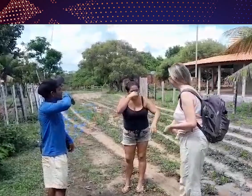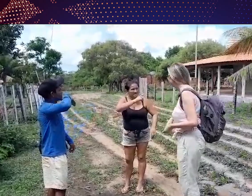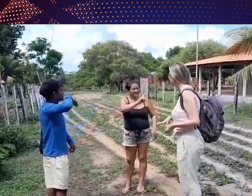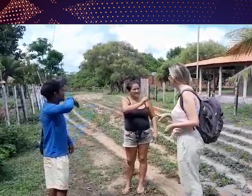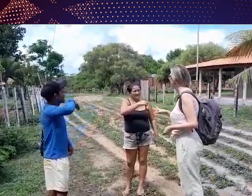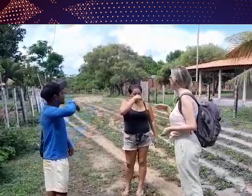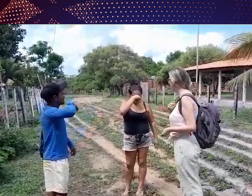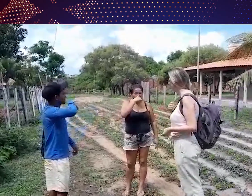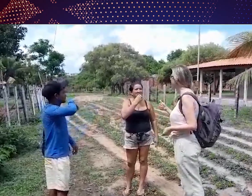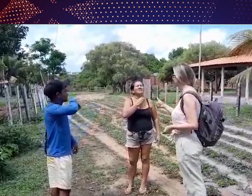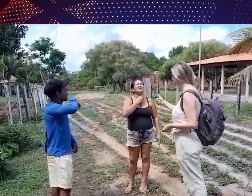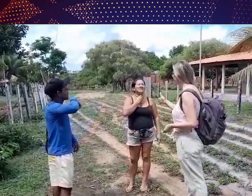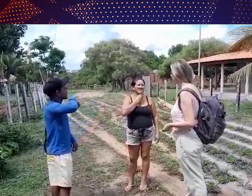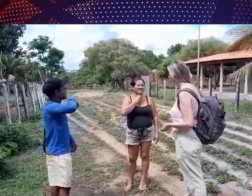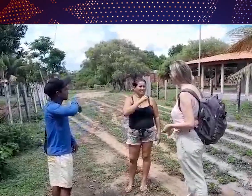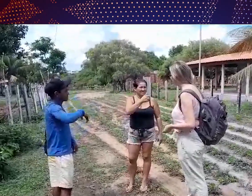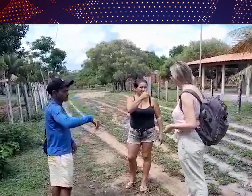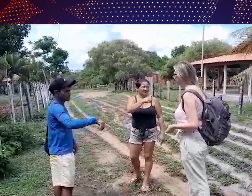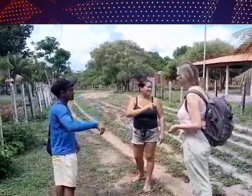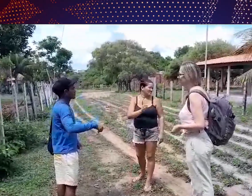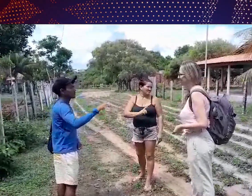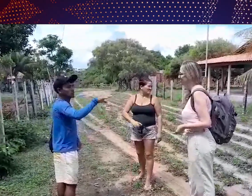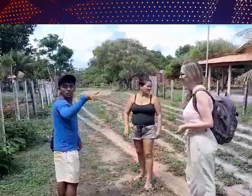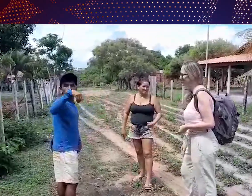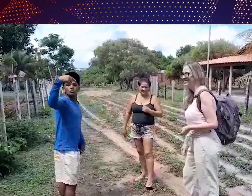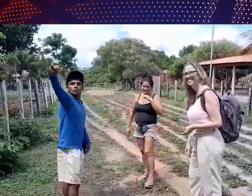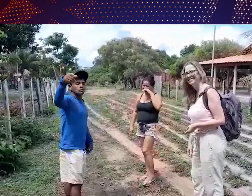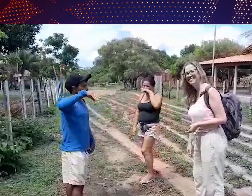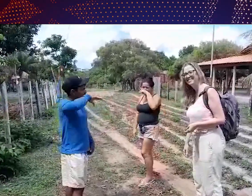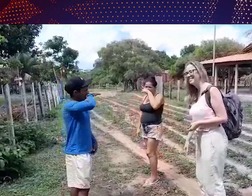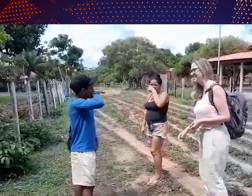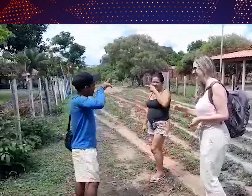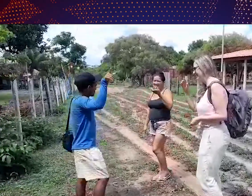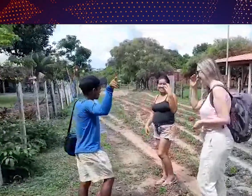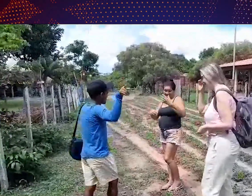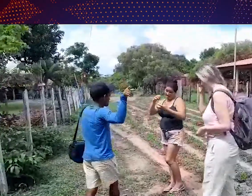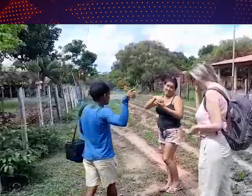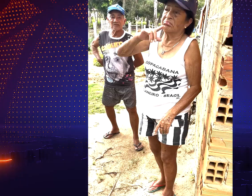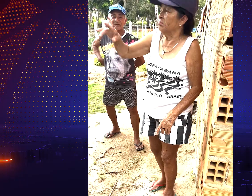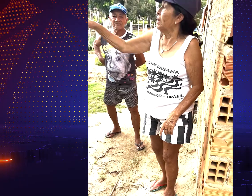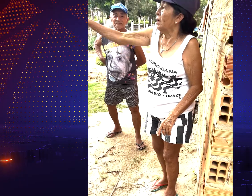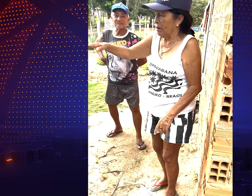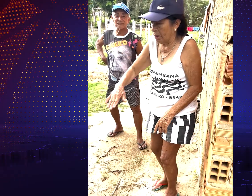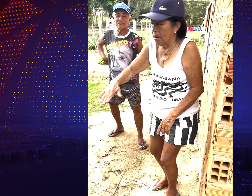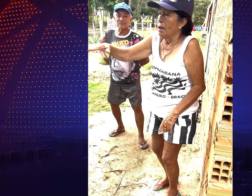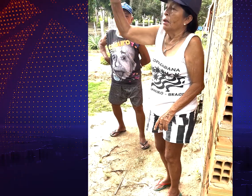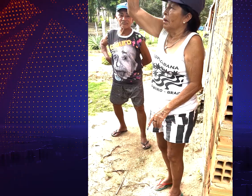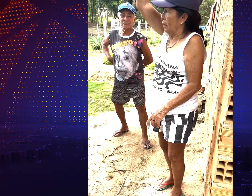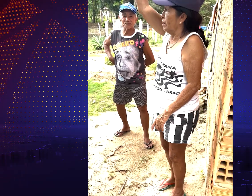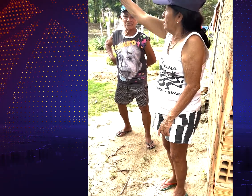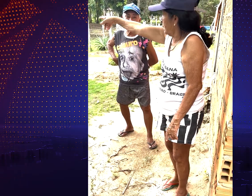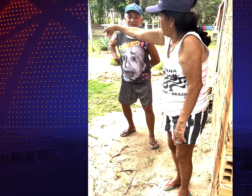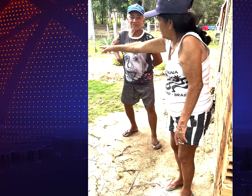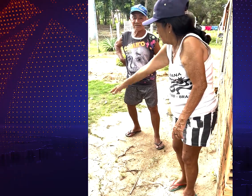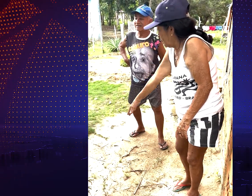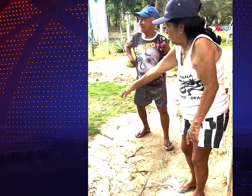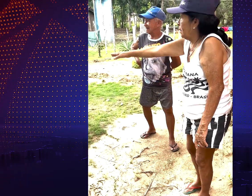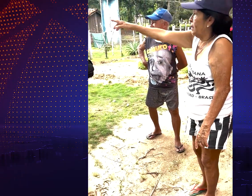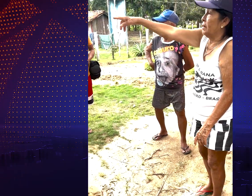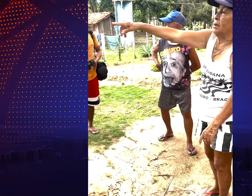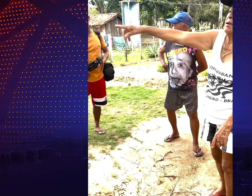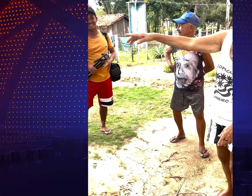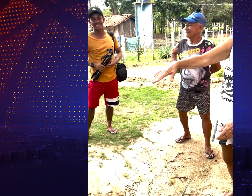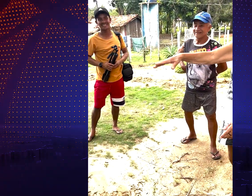comunidades, né? A língua de sinais, ela não é usada apenas pelos surdos. Os ouvintes também usam a língua de